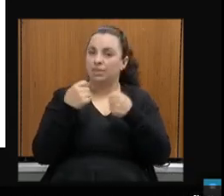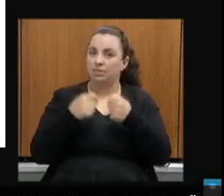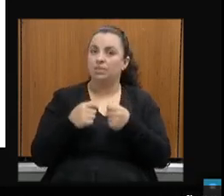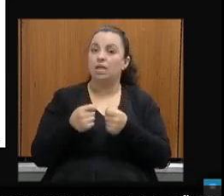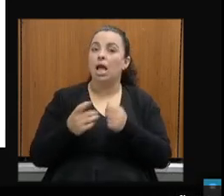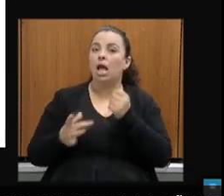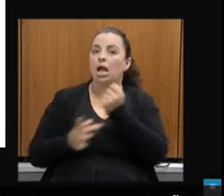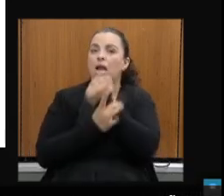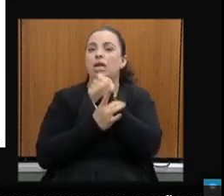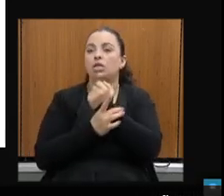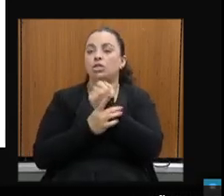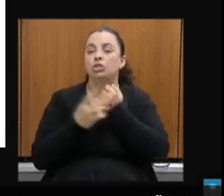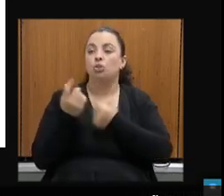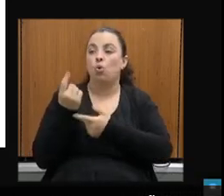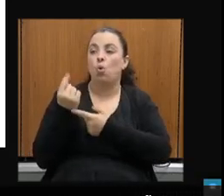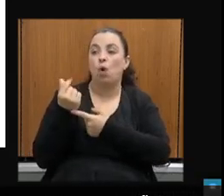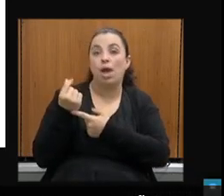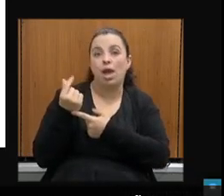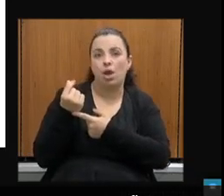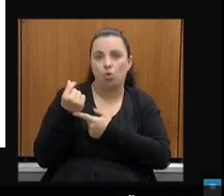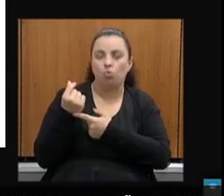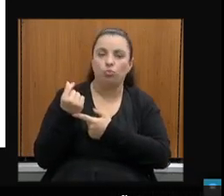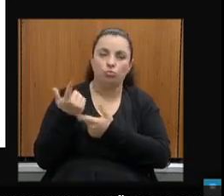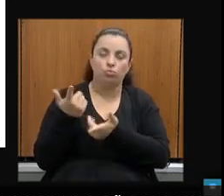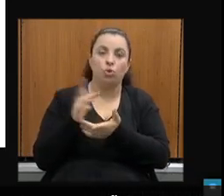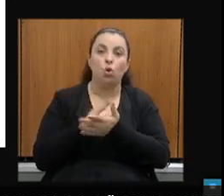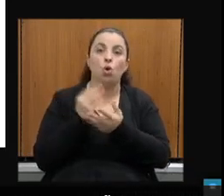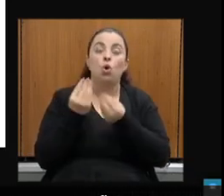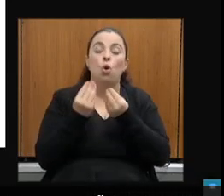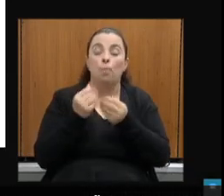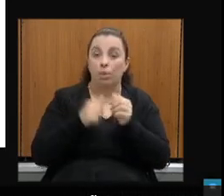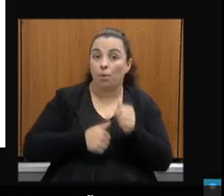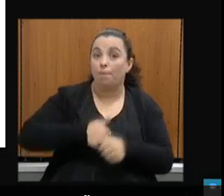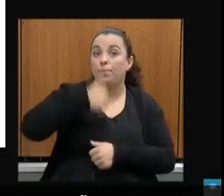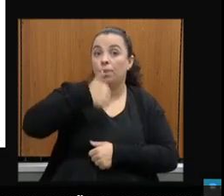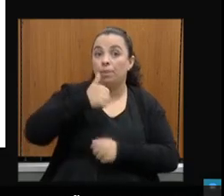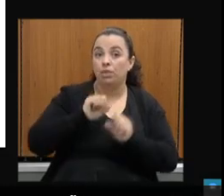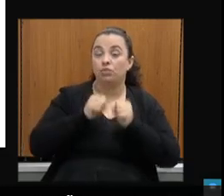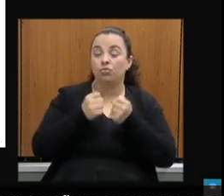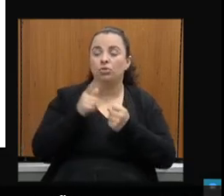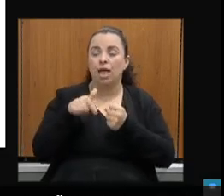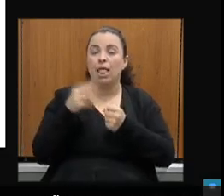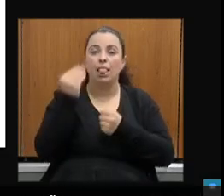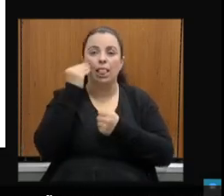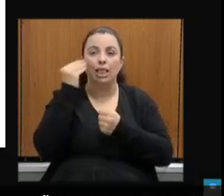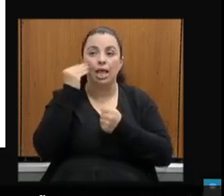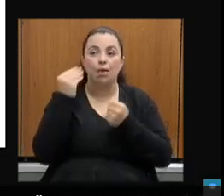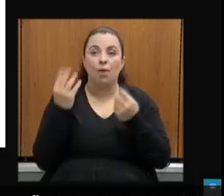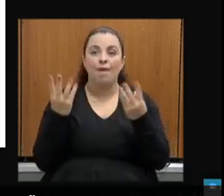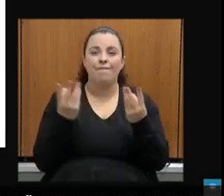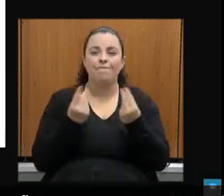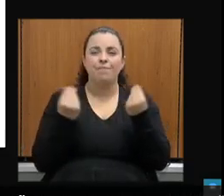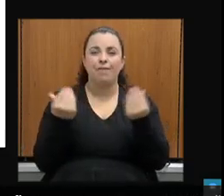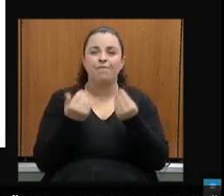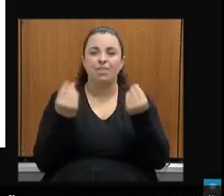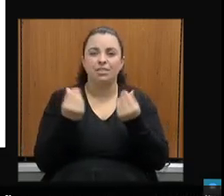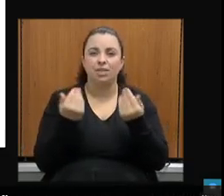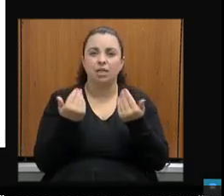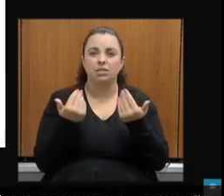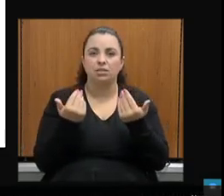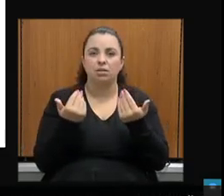financeiro Então primeiro grande esforço o nosso foi esforço de buscar a ser eficiente né Cemig é